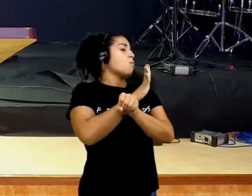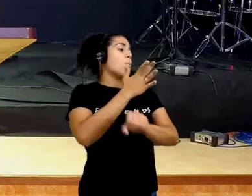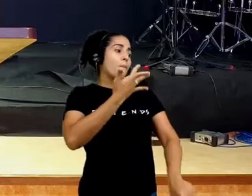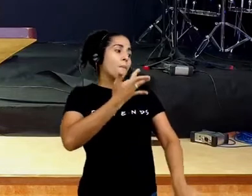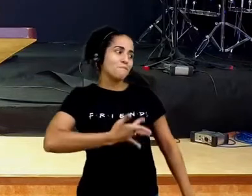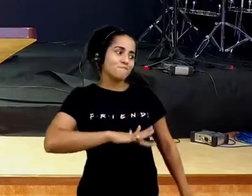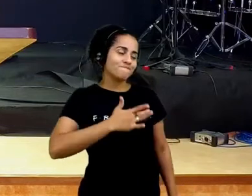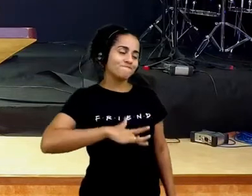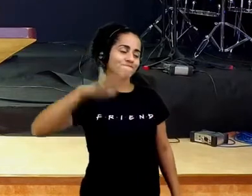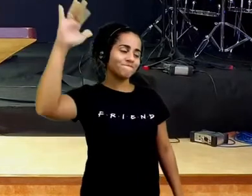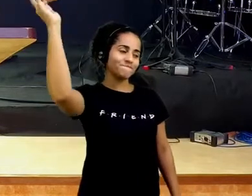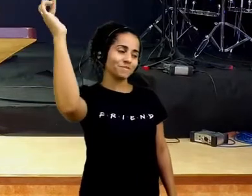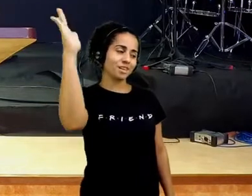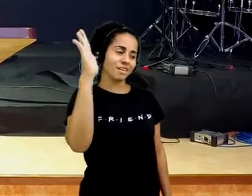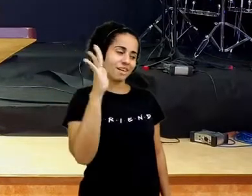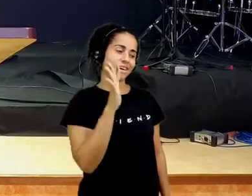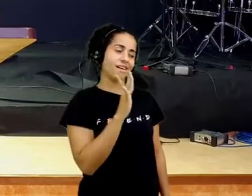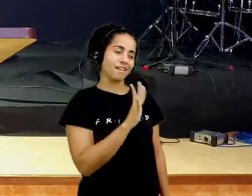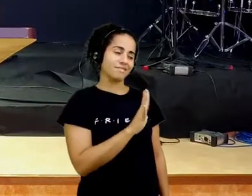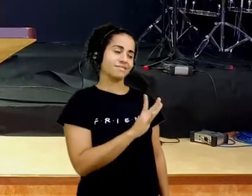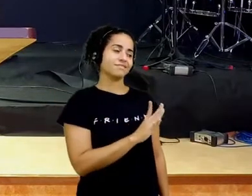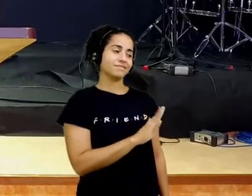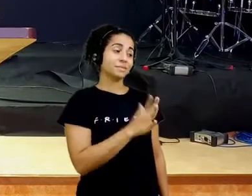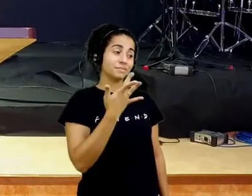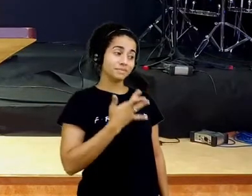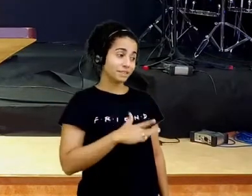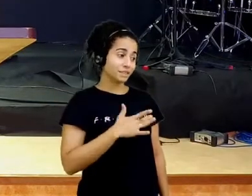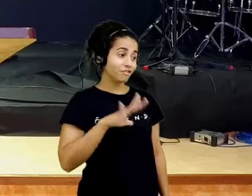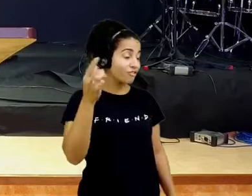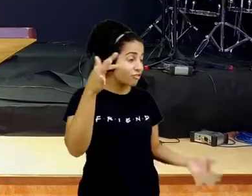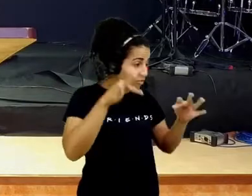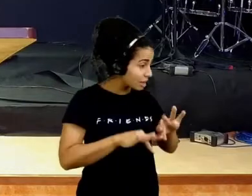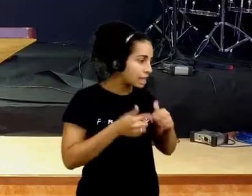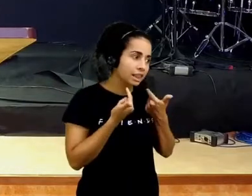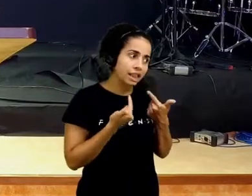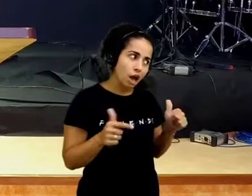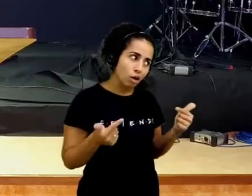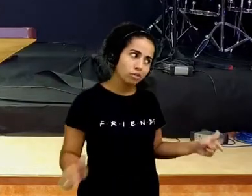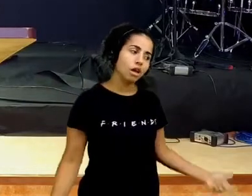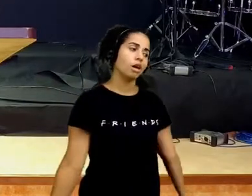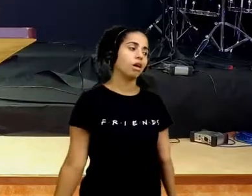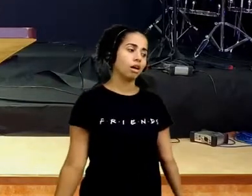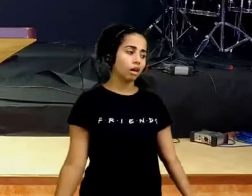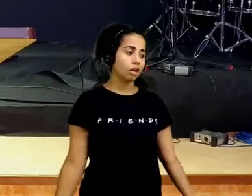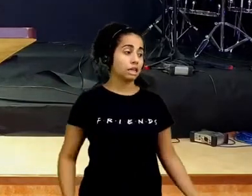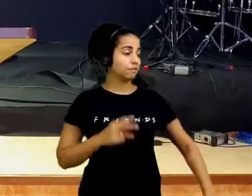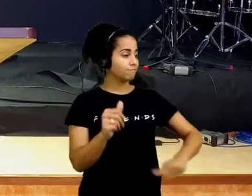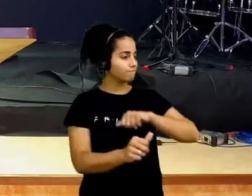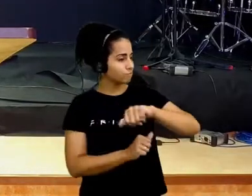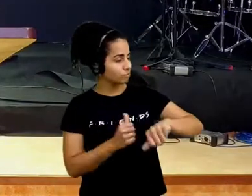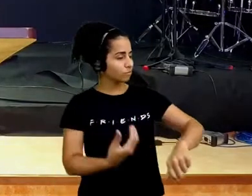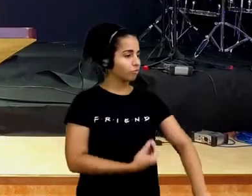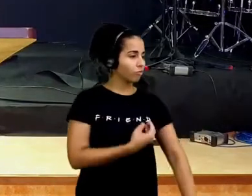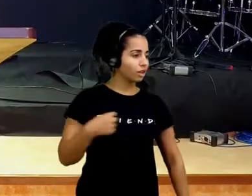em graça, em misericórdia. A misericórdia do Senhor não tem fim. A cada manhã se renova nas nossas